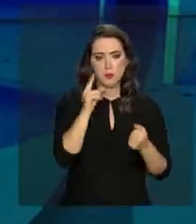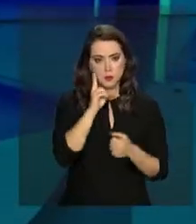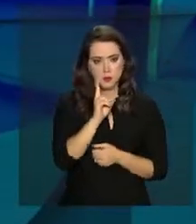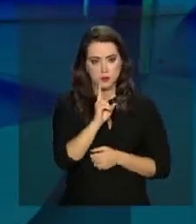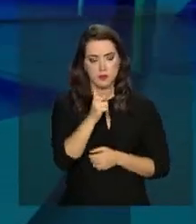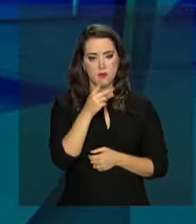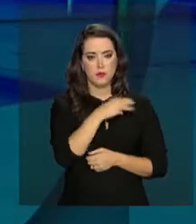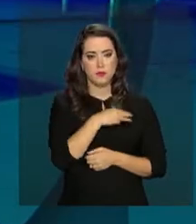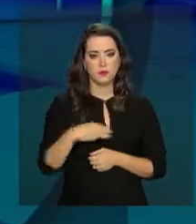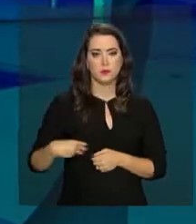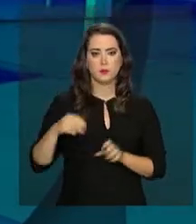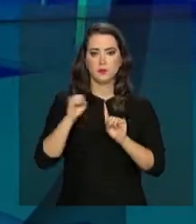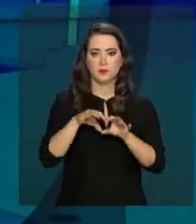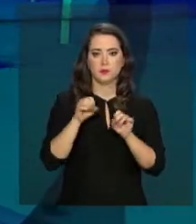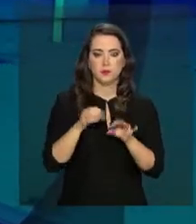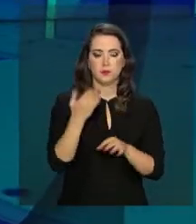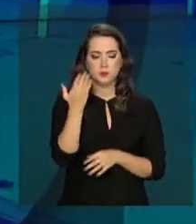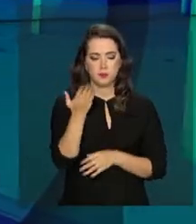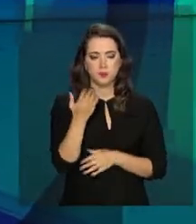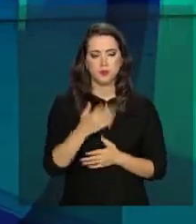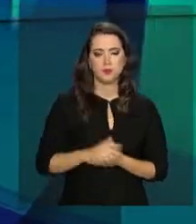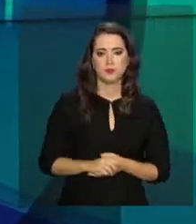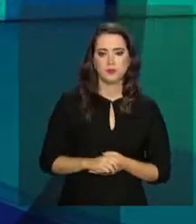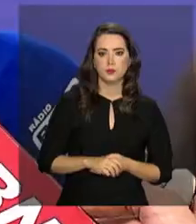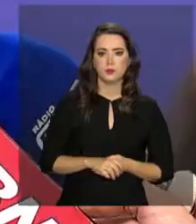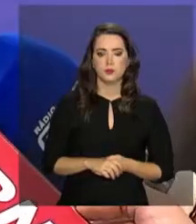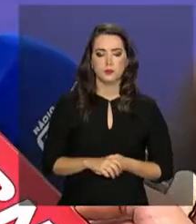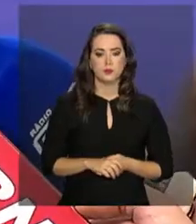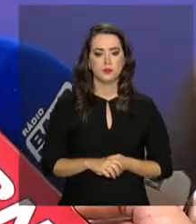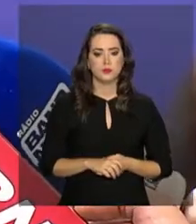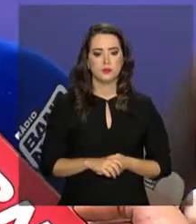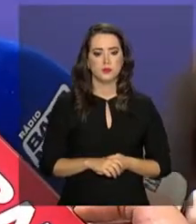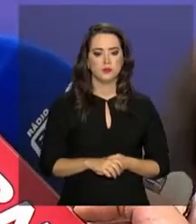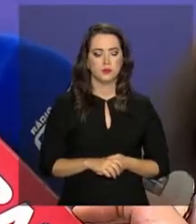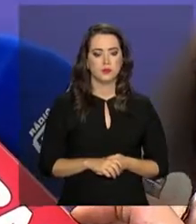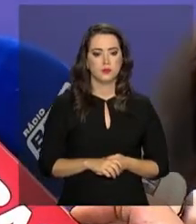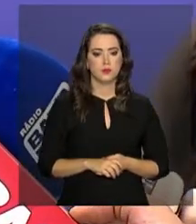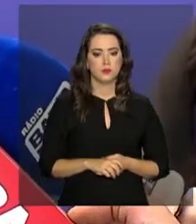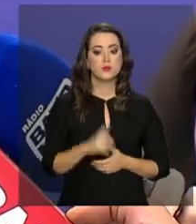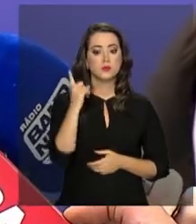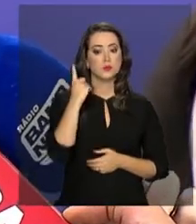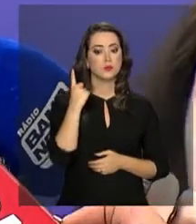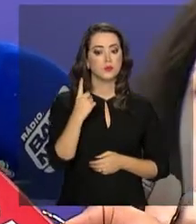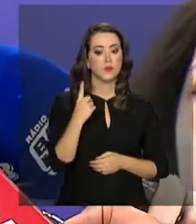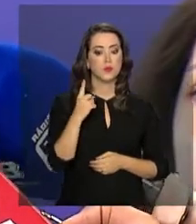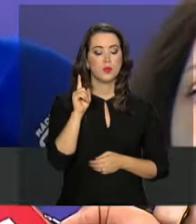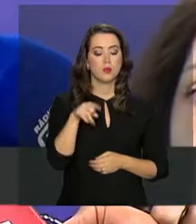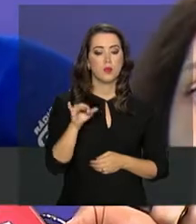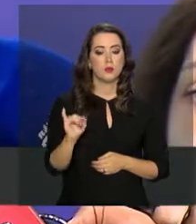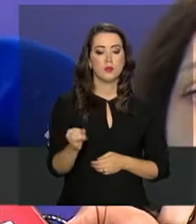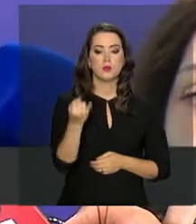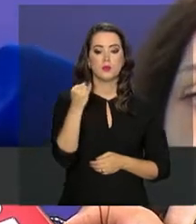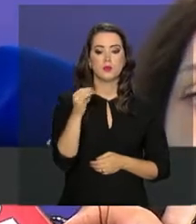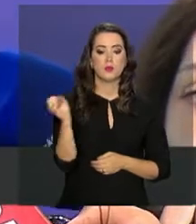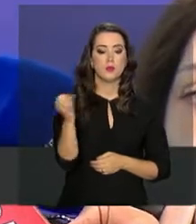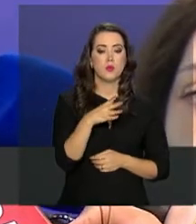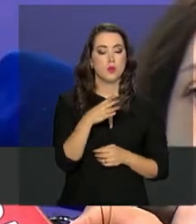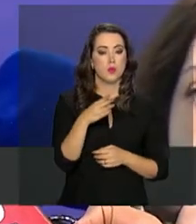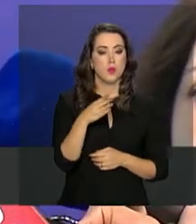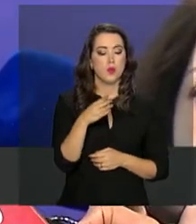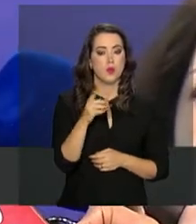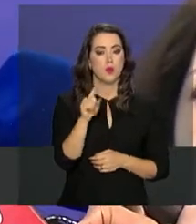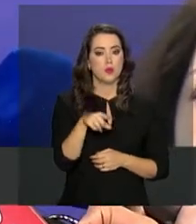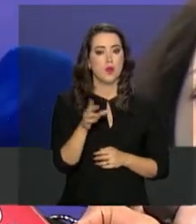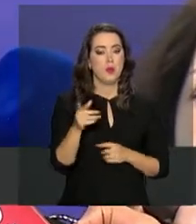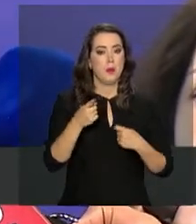disse o ministro da educação o cl soares um deles é aproveitamento do mais médicos de